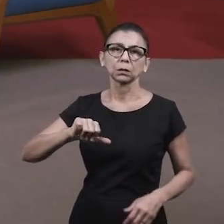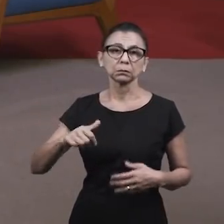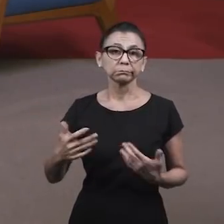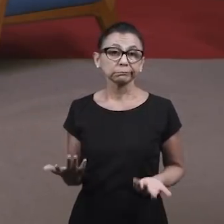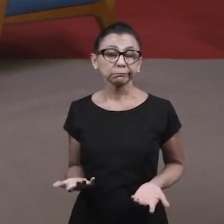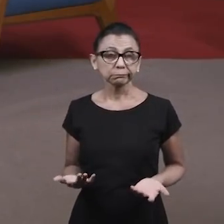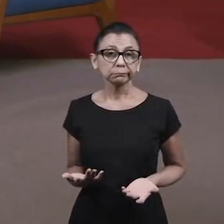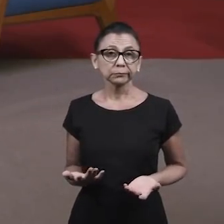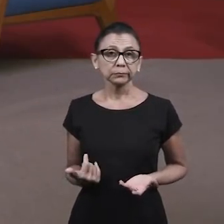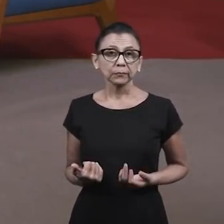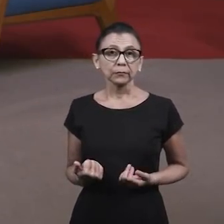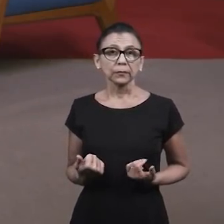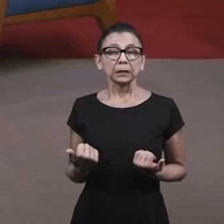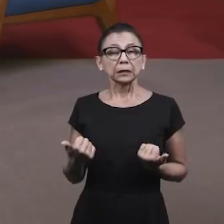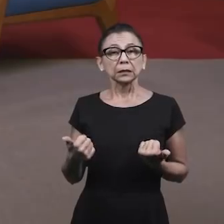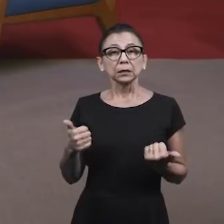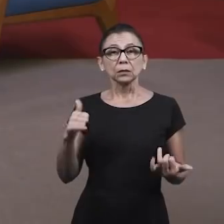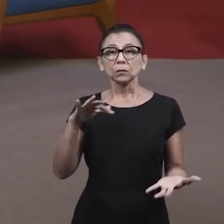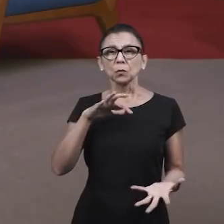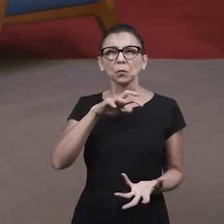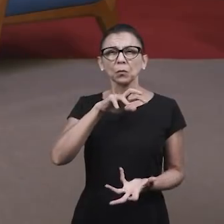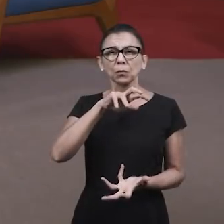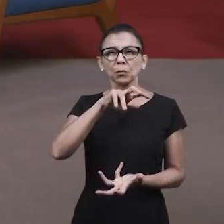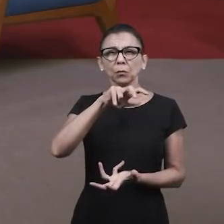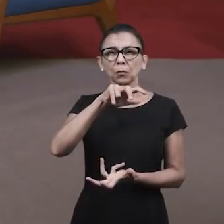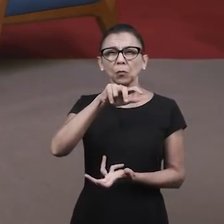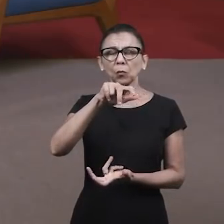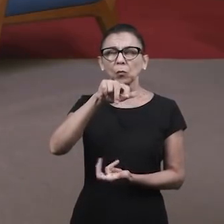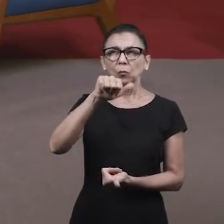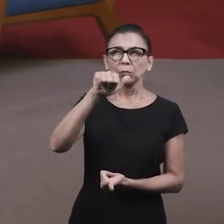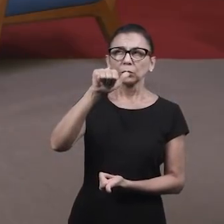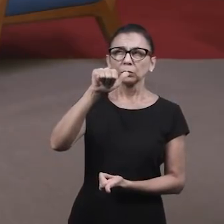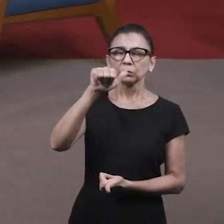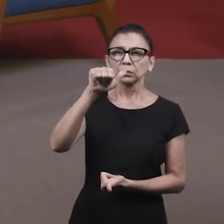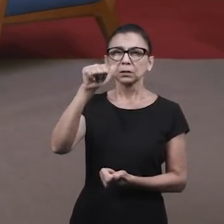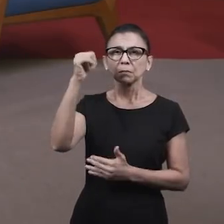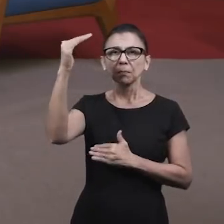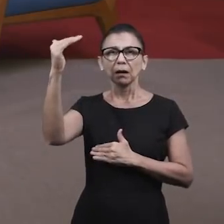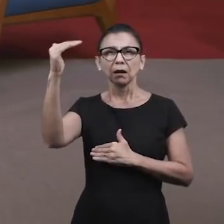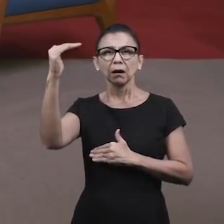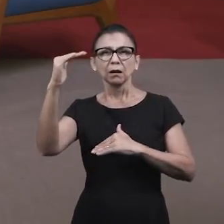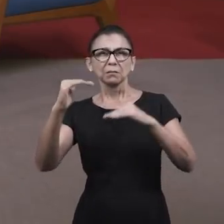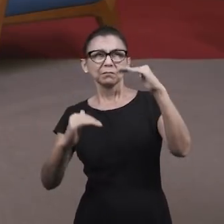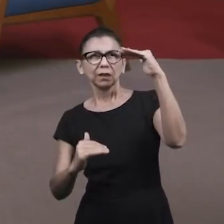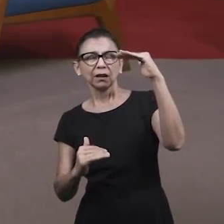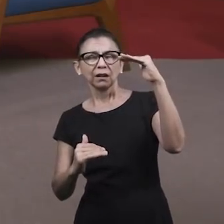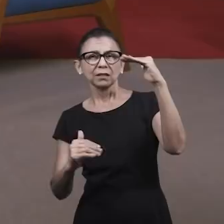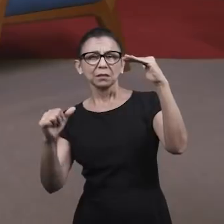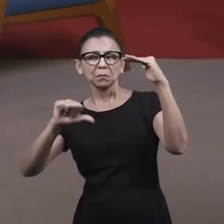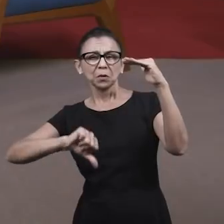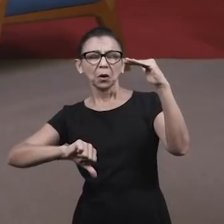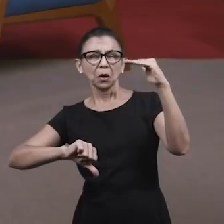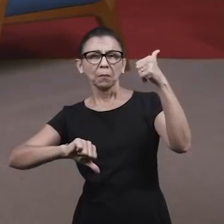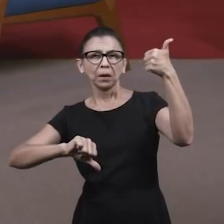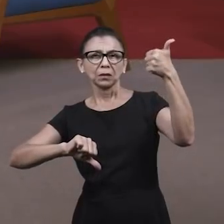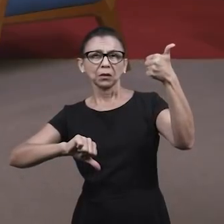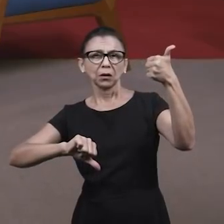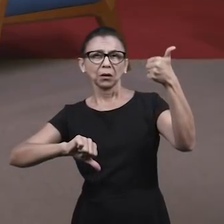As pessoas, os países, os povos, sociedades, A sociedade, né? tudo é muito